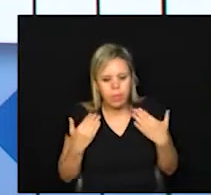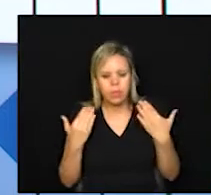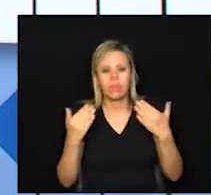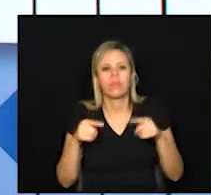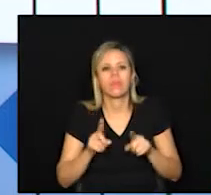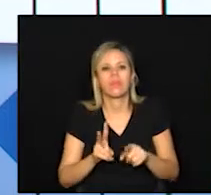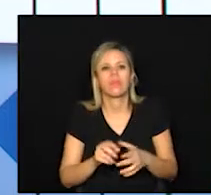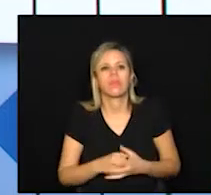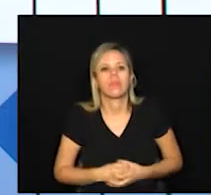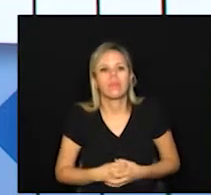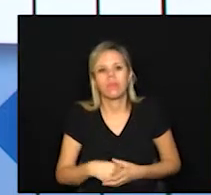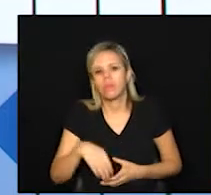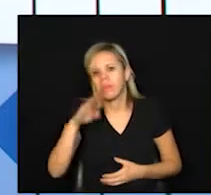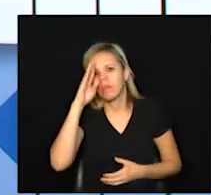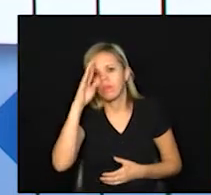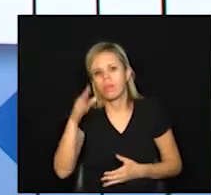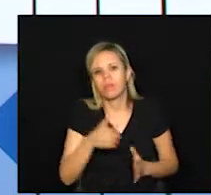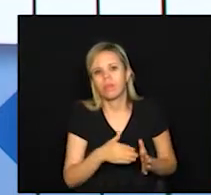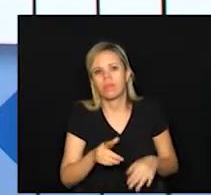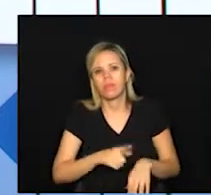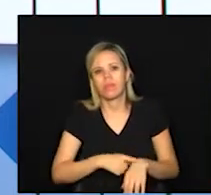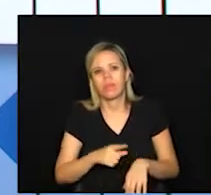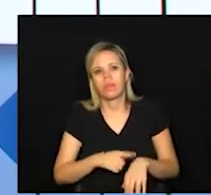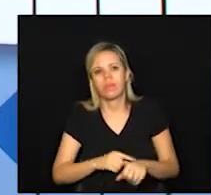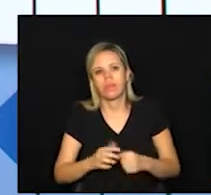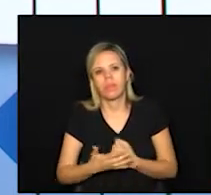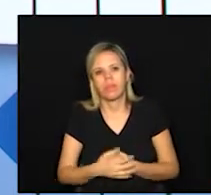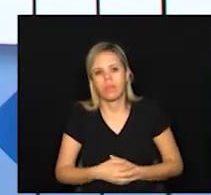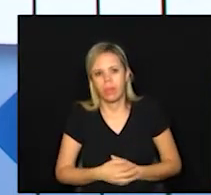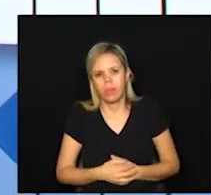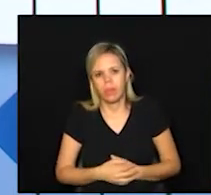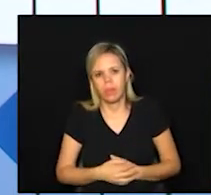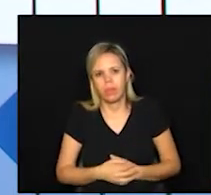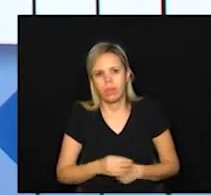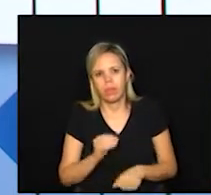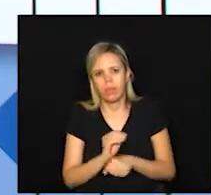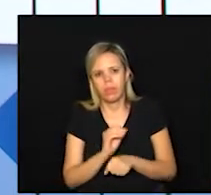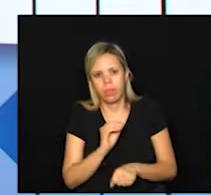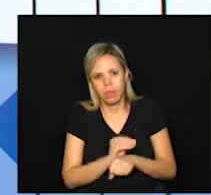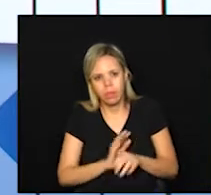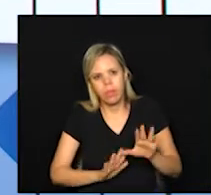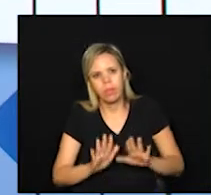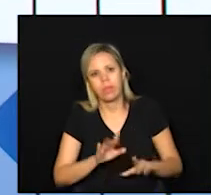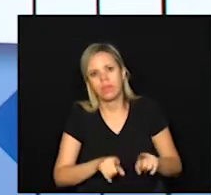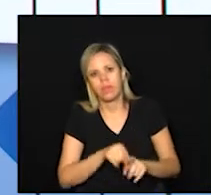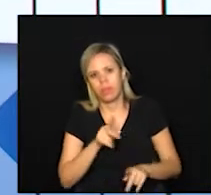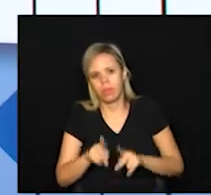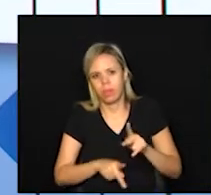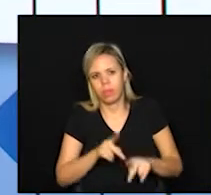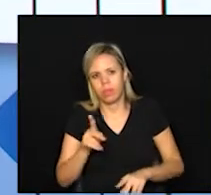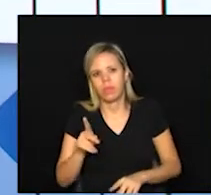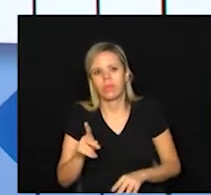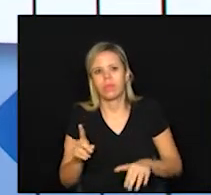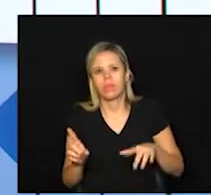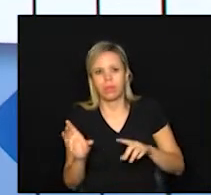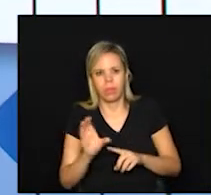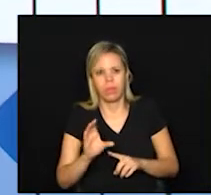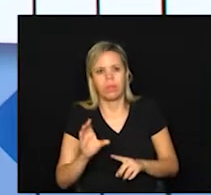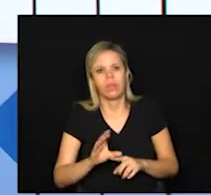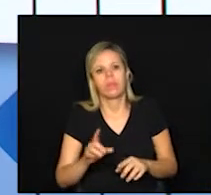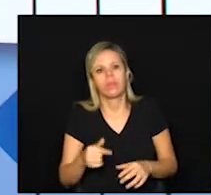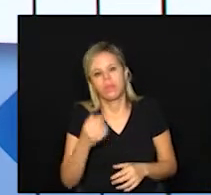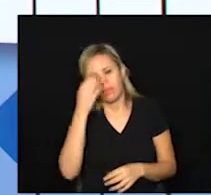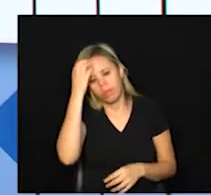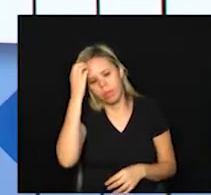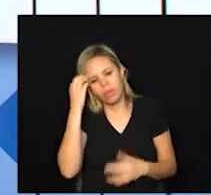frente aí, principalmente nesse momento de pandemia, no cuidado com os pacientes, é bem linha de frente mesmo que a